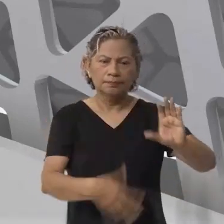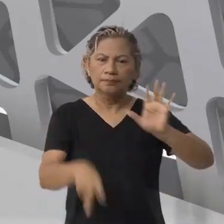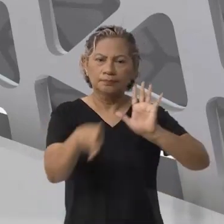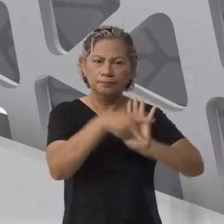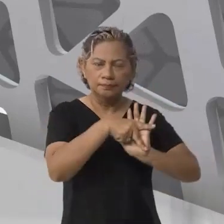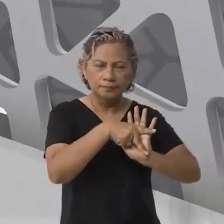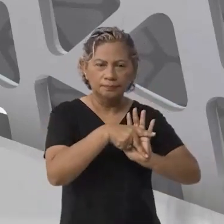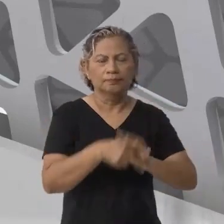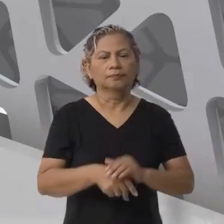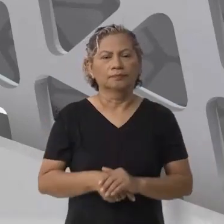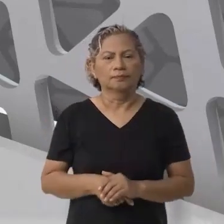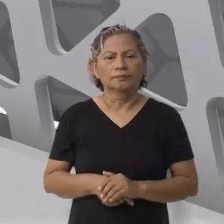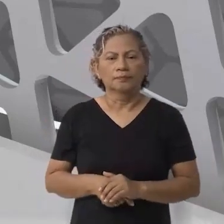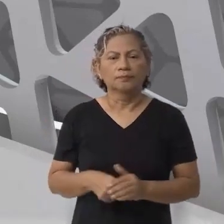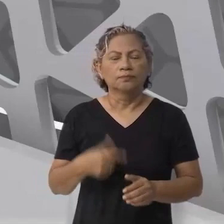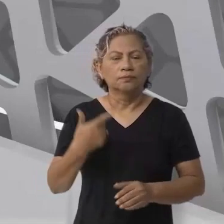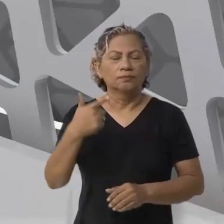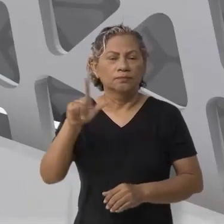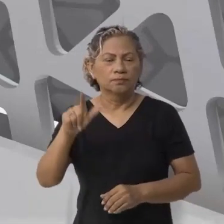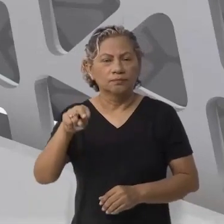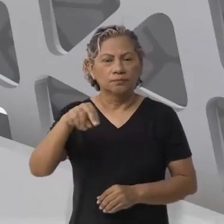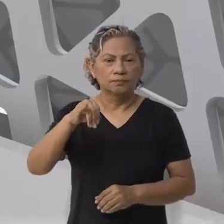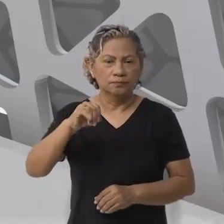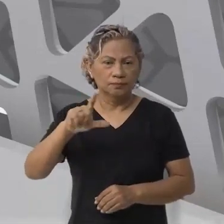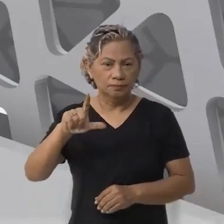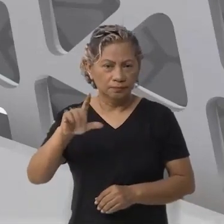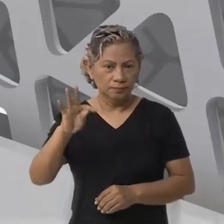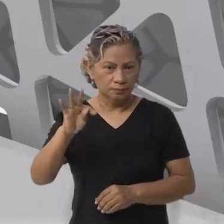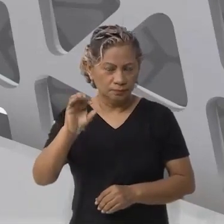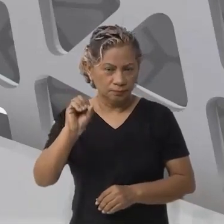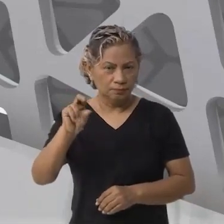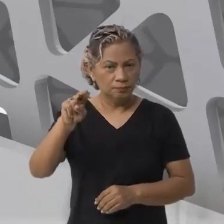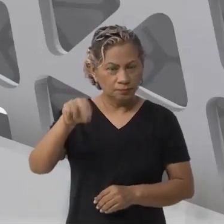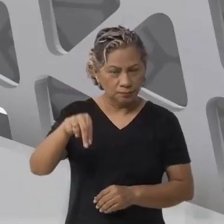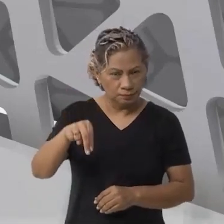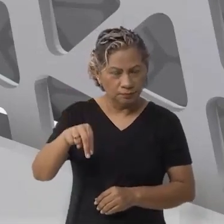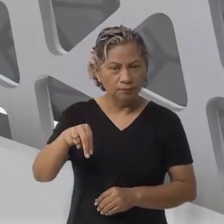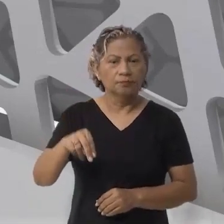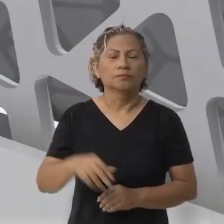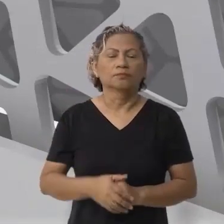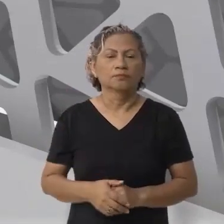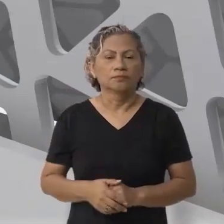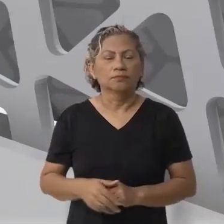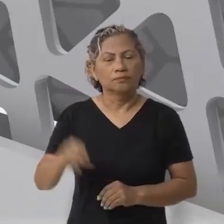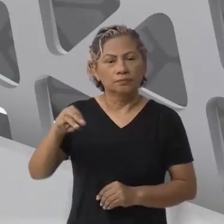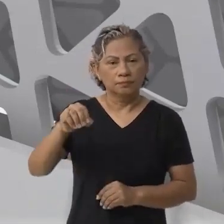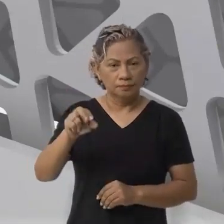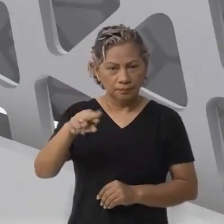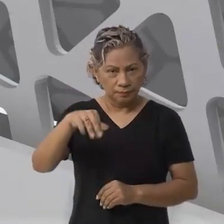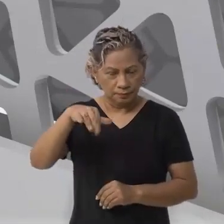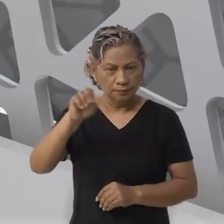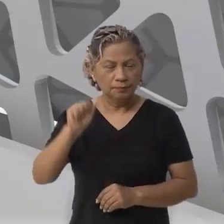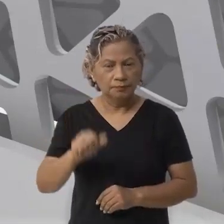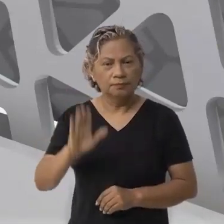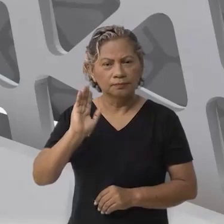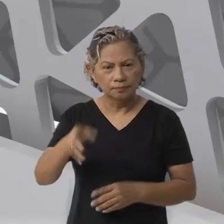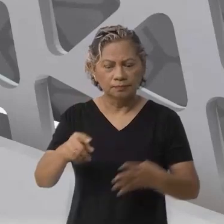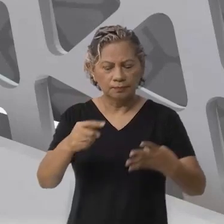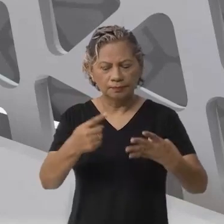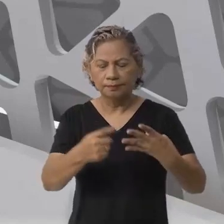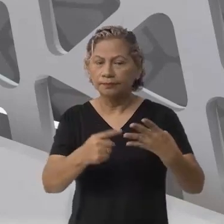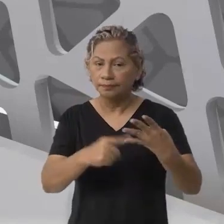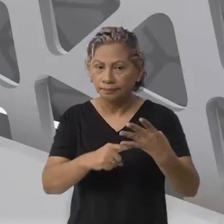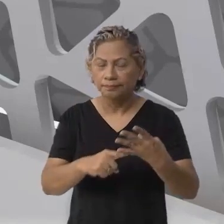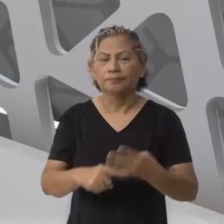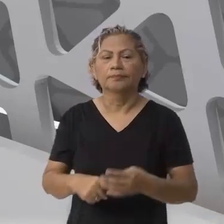Enquanto o Pedro Pinchas Geiger utilizou mais o critério de vegetação, já o Milton Santos com a Maria